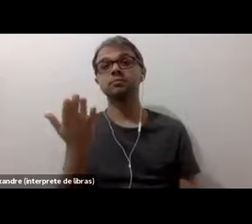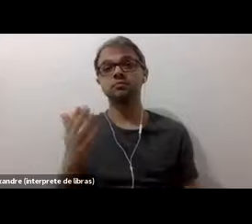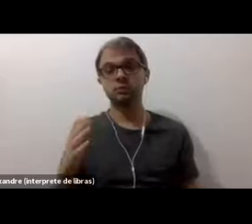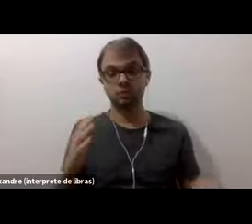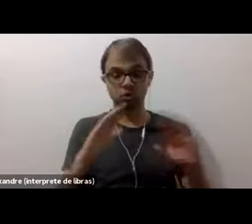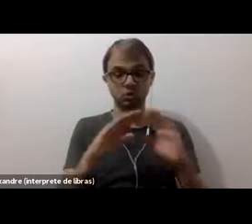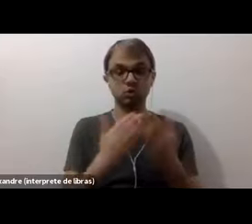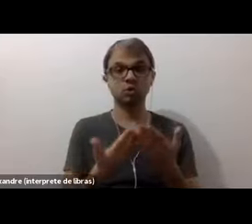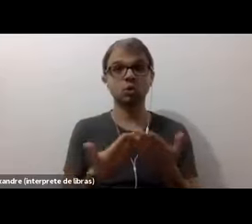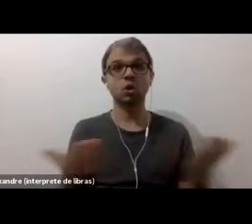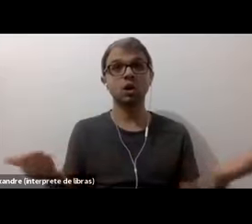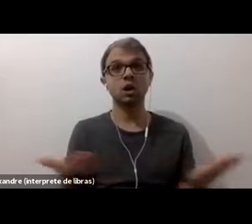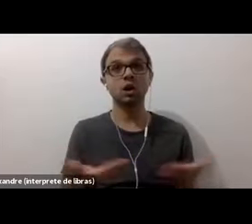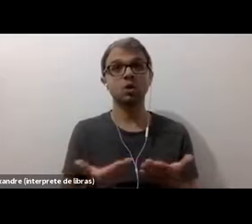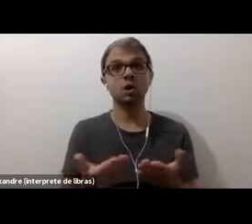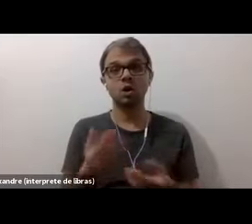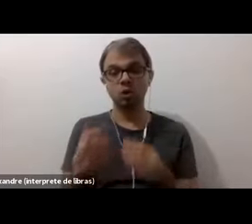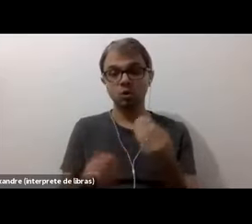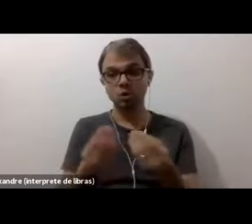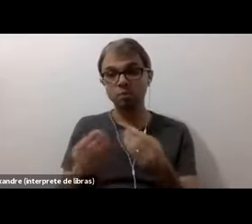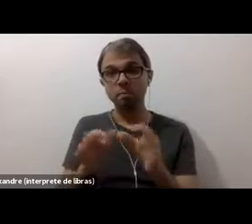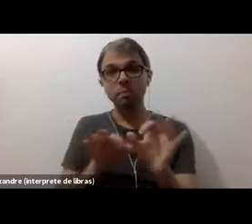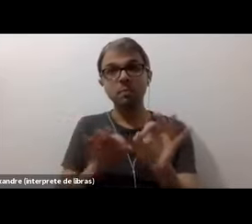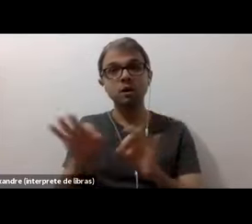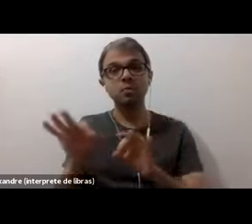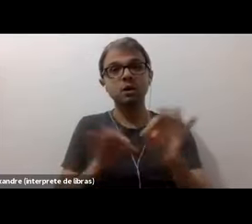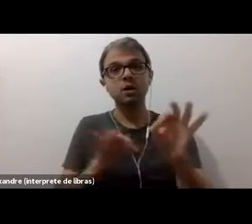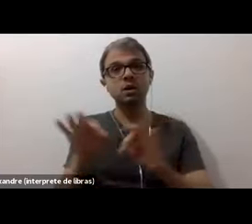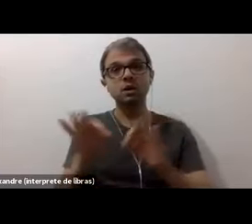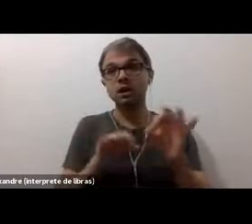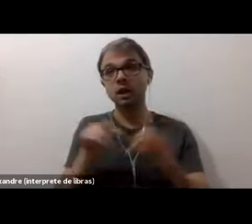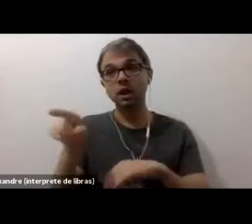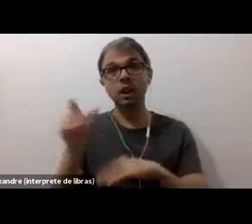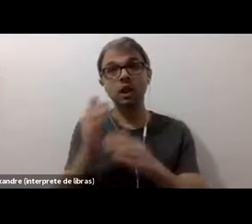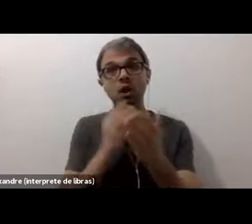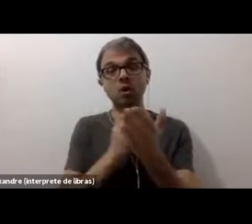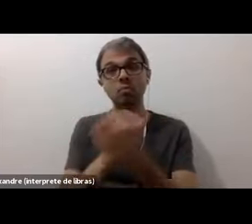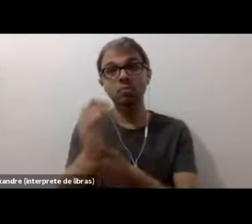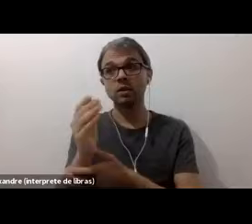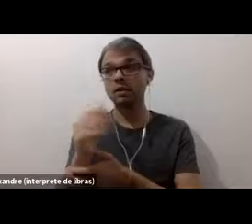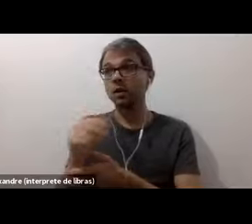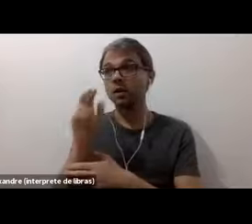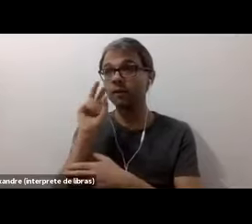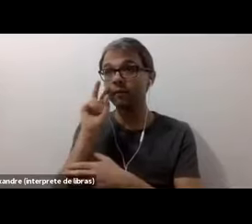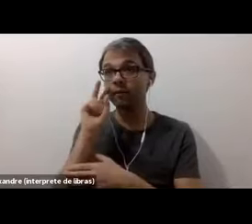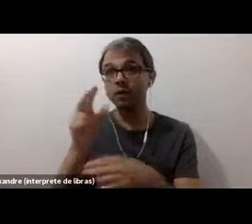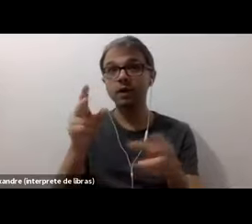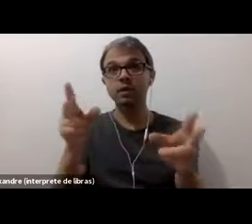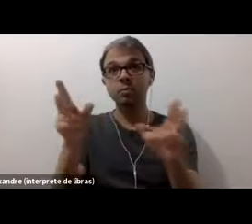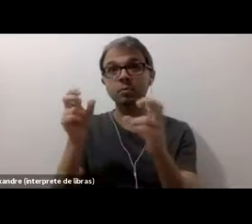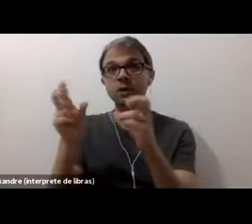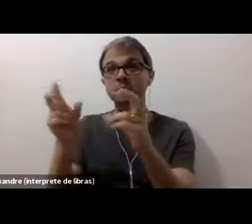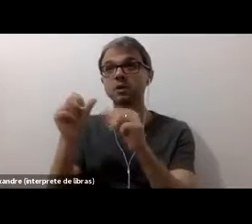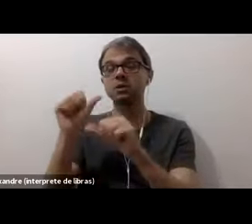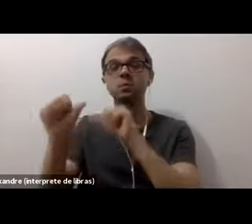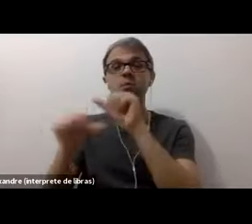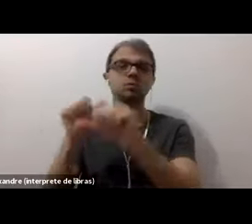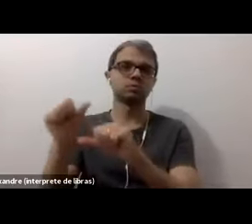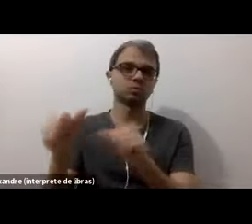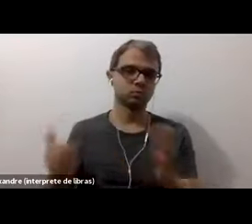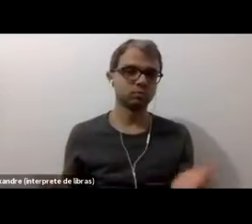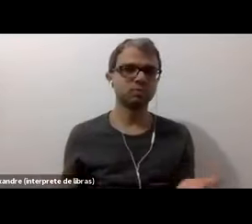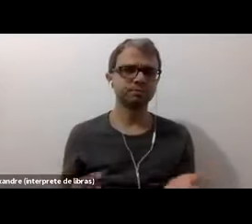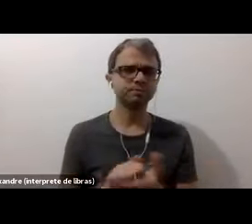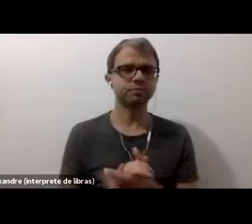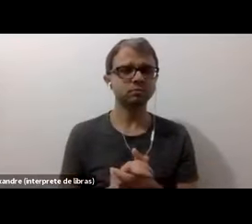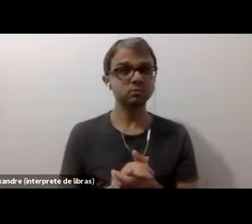se preparando para ter esse olhar, esse cuidado, né? E aí eu pontuo uma coisa muito importante: esse trabalho